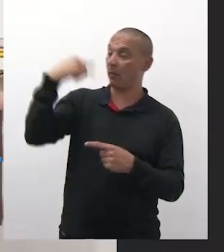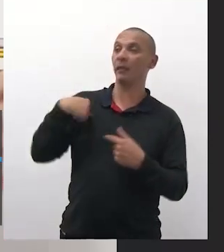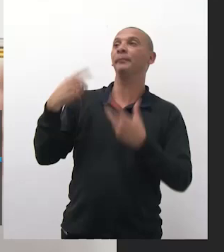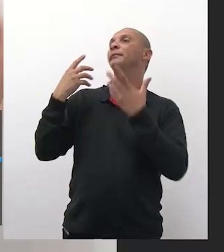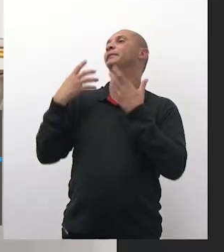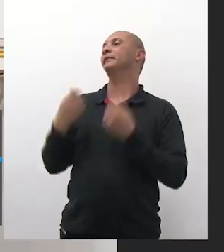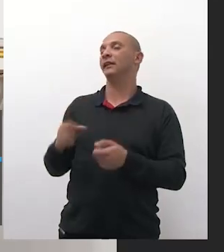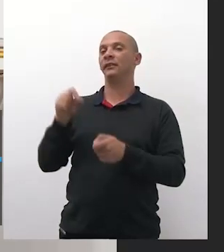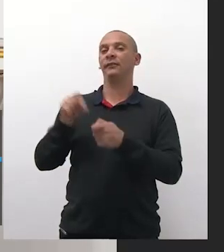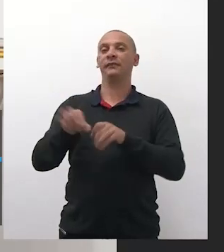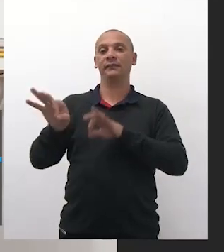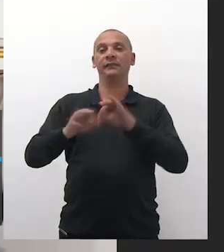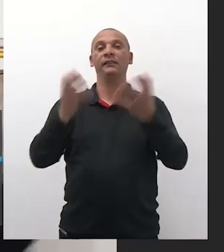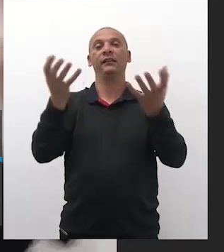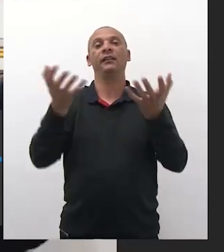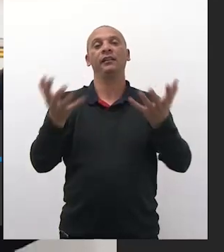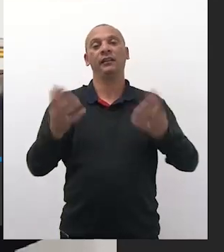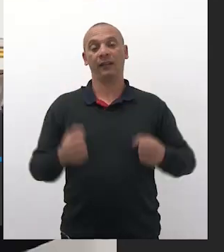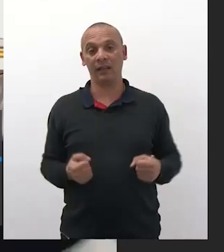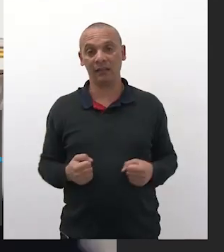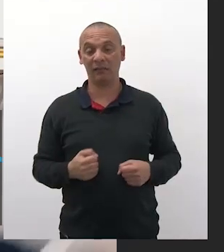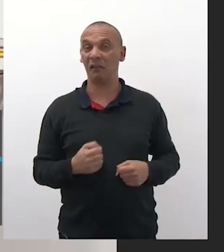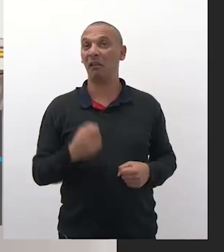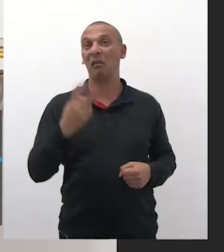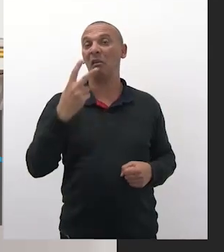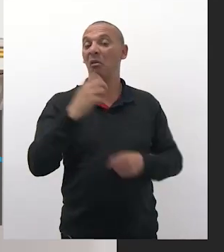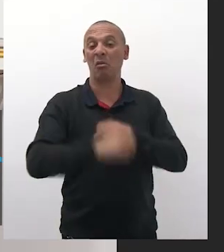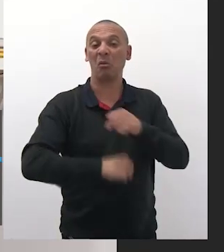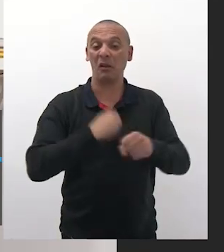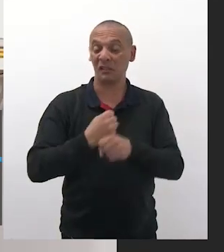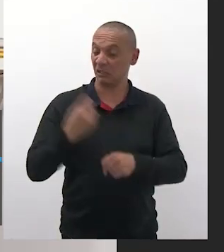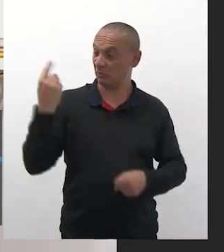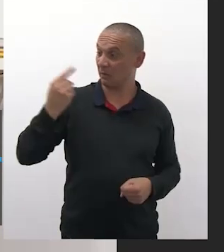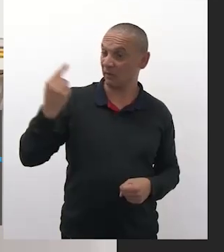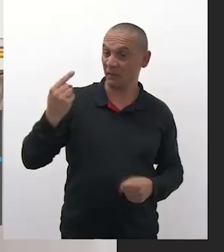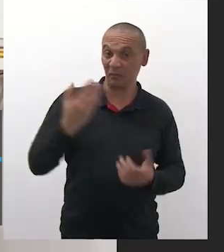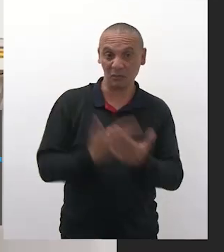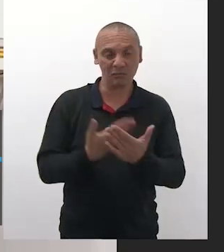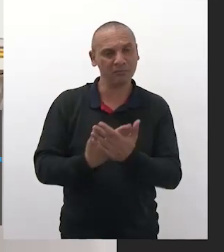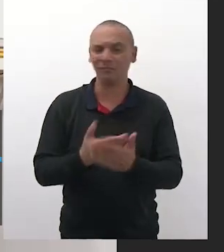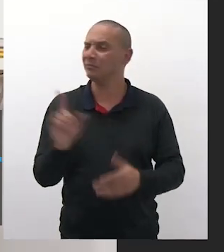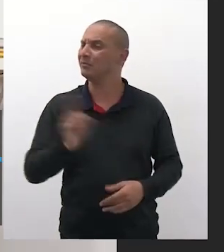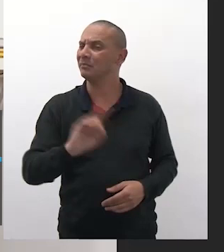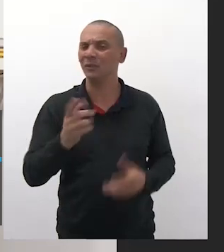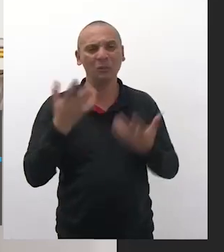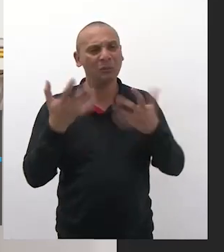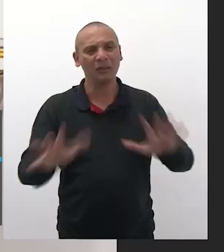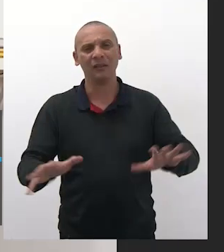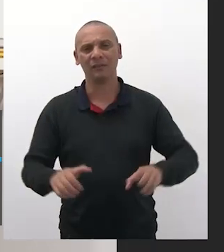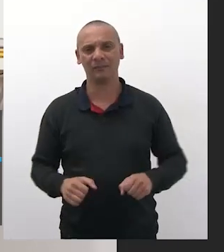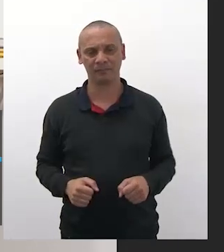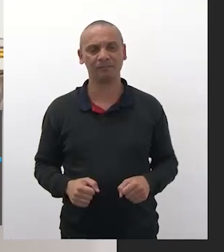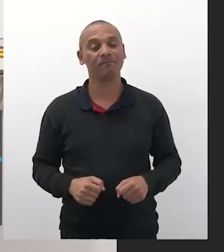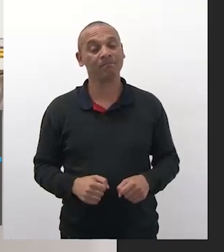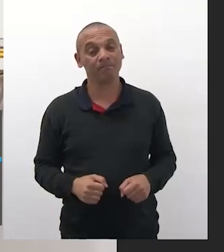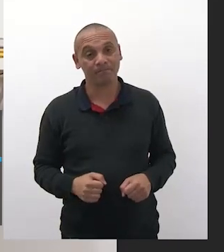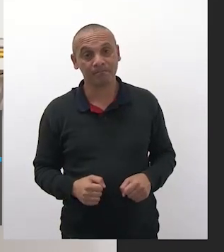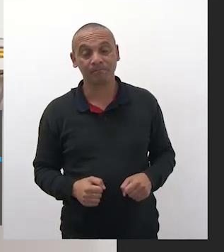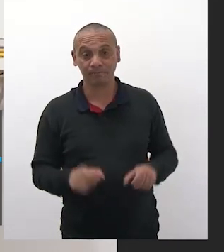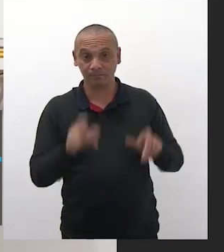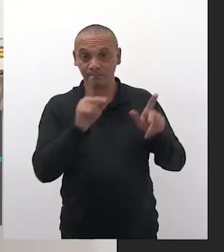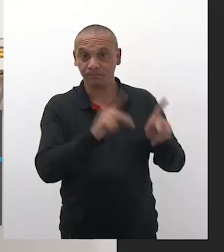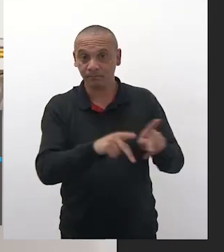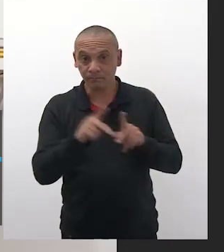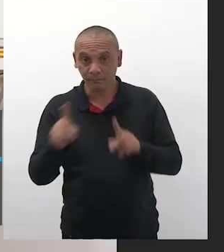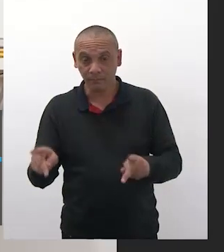não quero ficar 2, 3 anos na primeira série, né? Então, ela passava